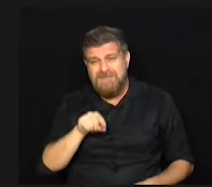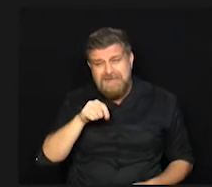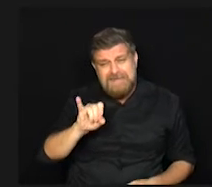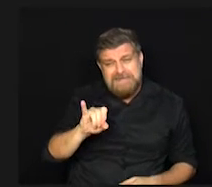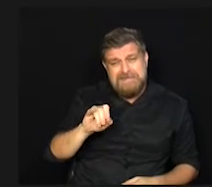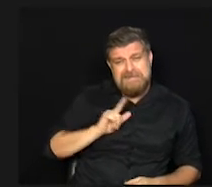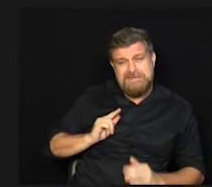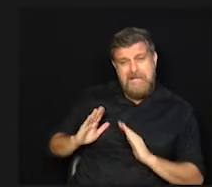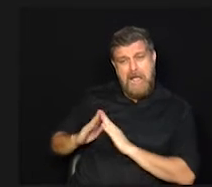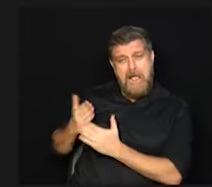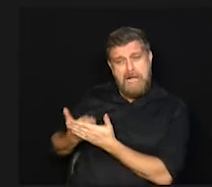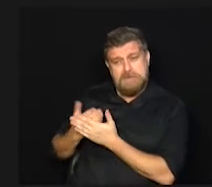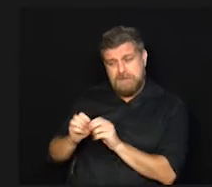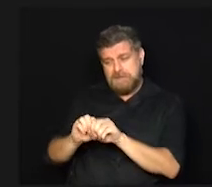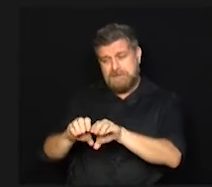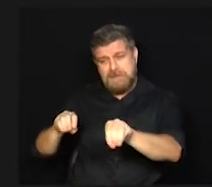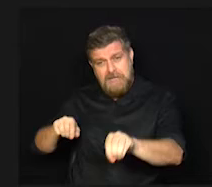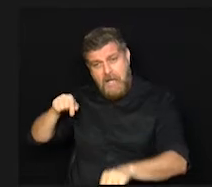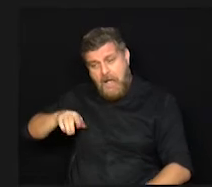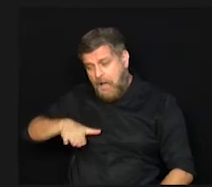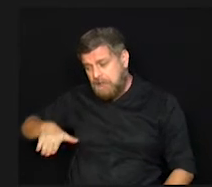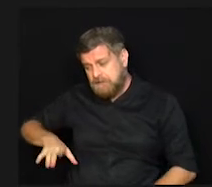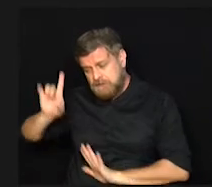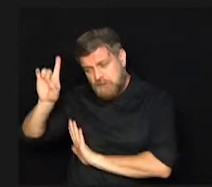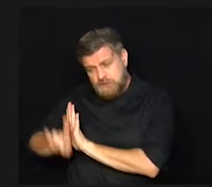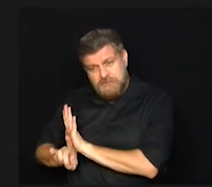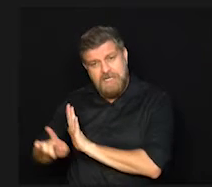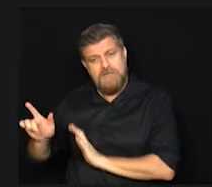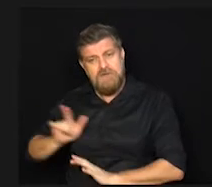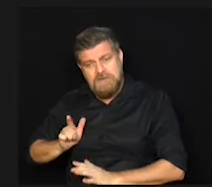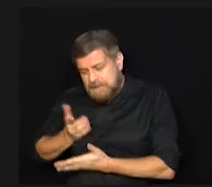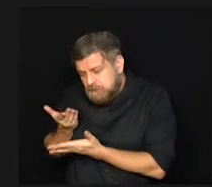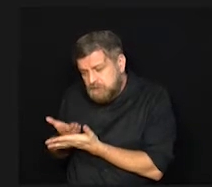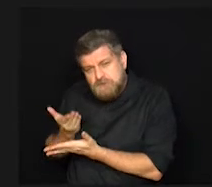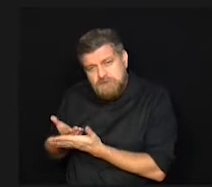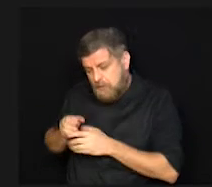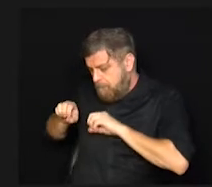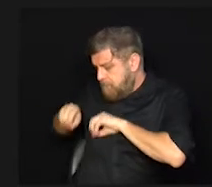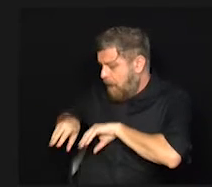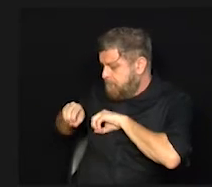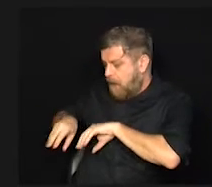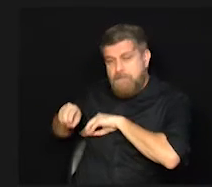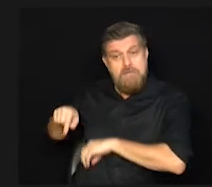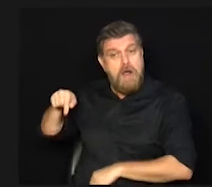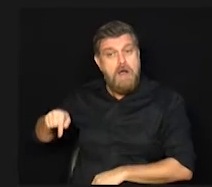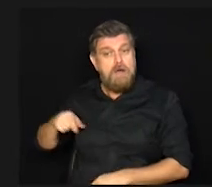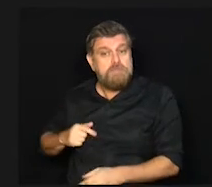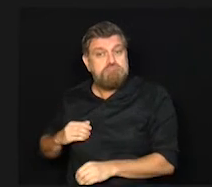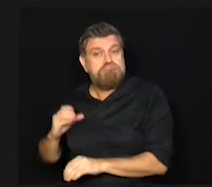se algo que é direito da criança, que é ter acesso à educação, ele não vem